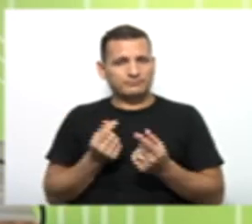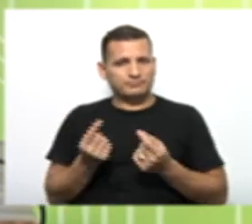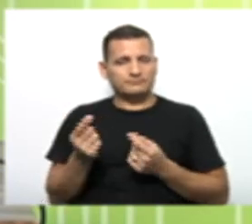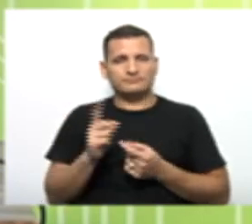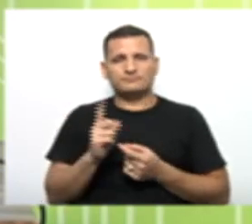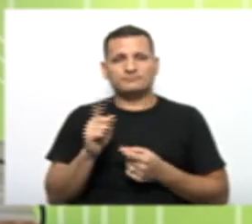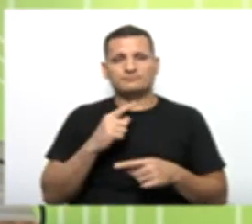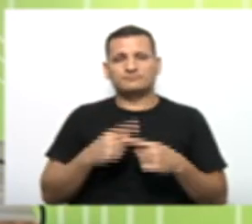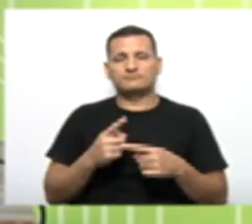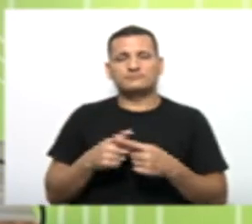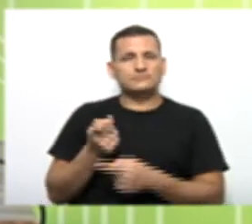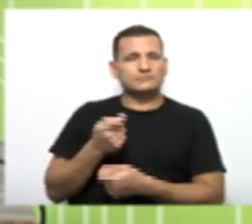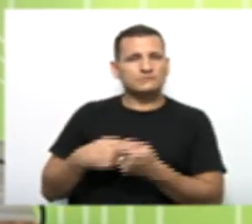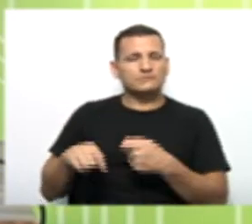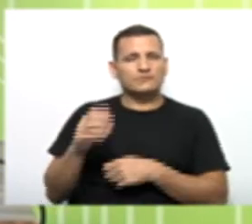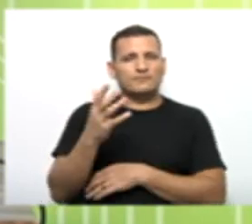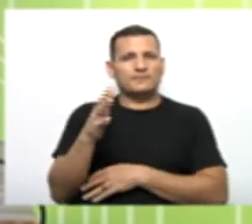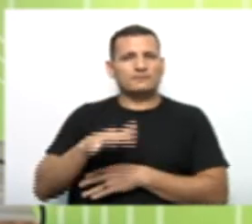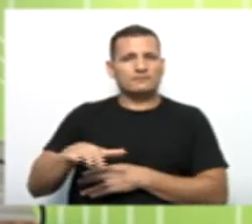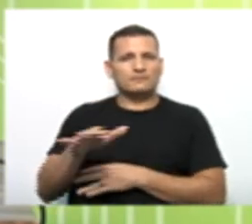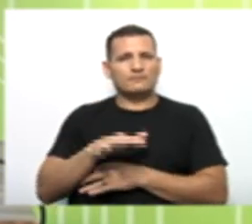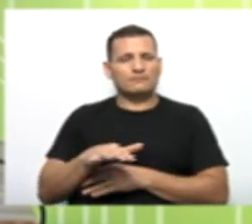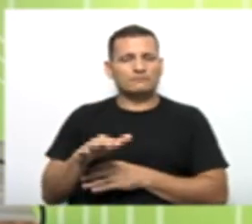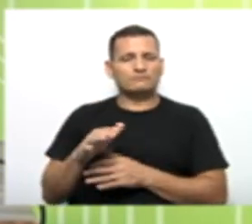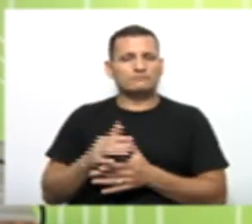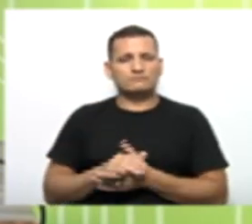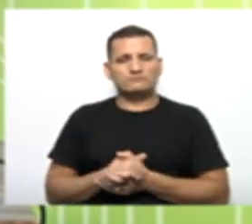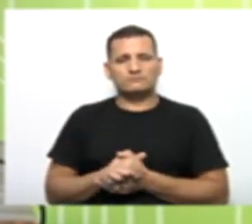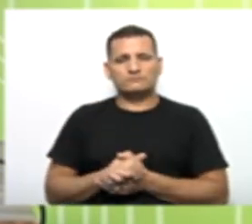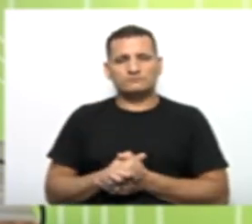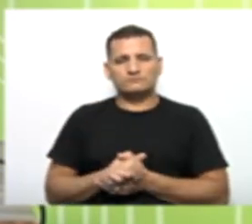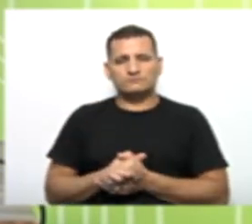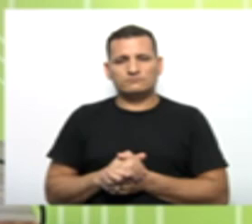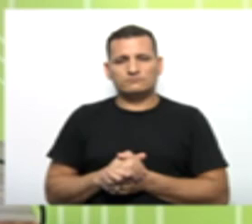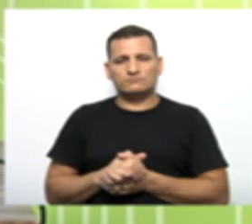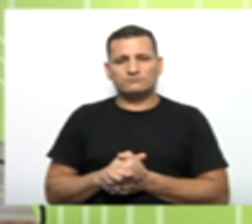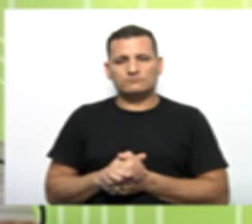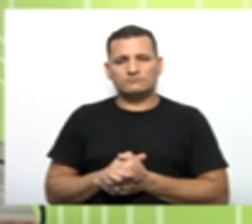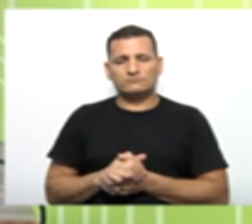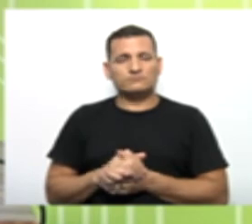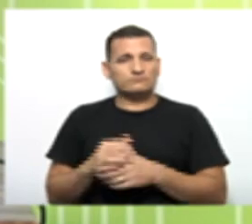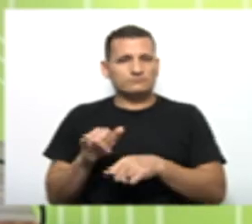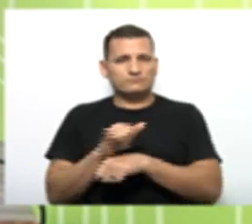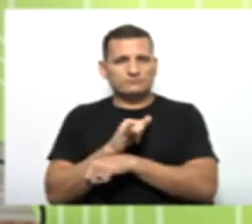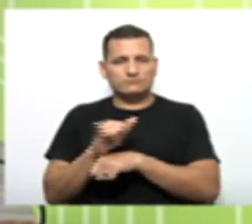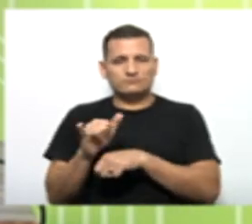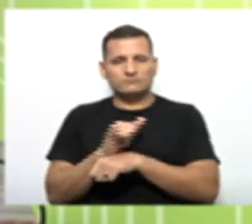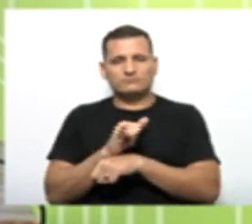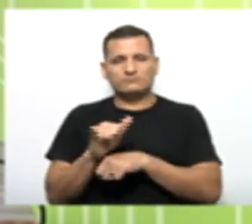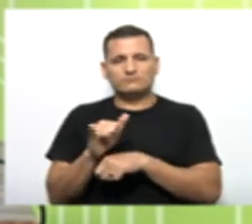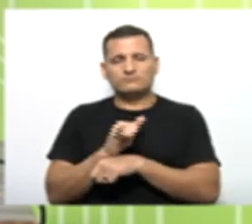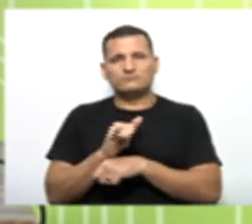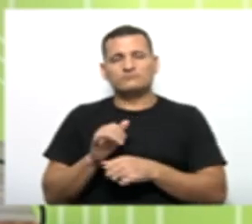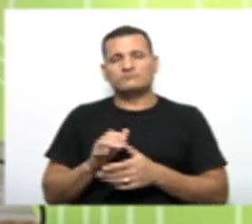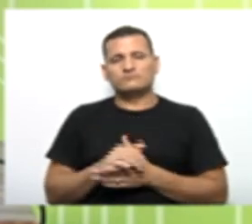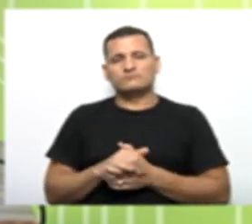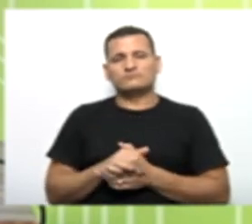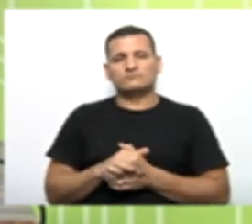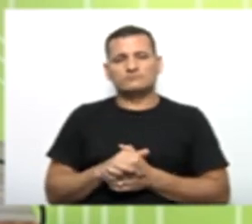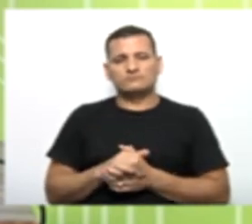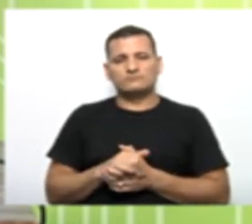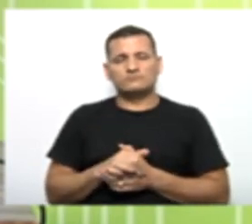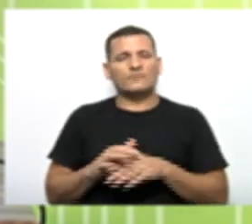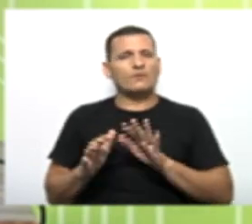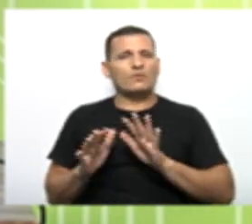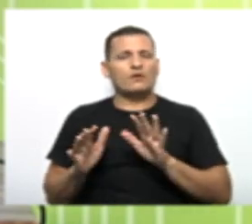Porque a gestão ambiental é vista como um todo. A gestão ambiental como estratégia, ela não pode se posicionar apenas em